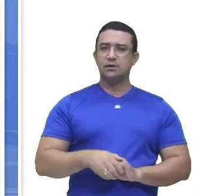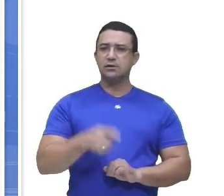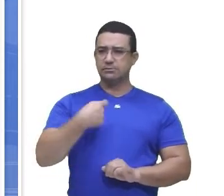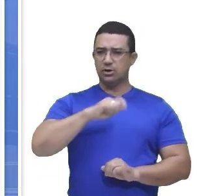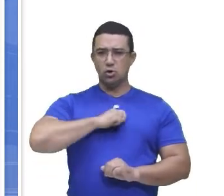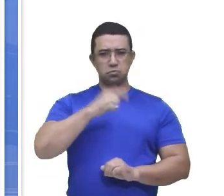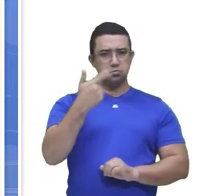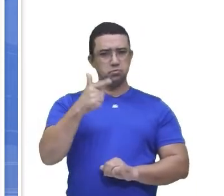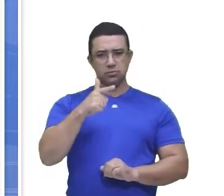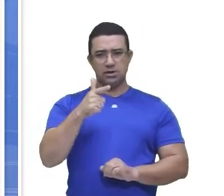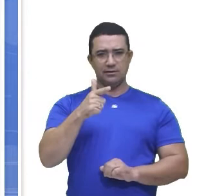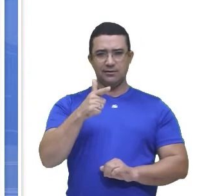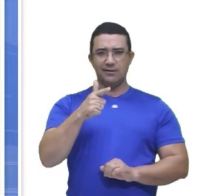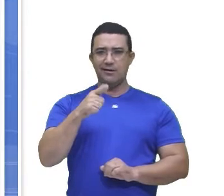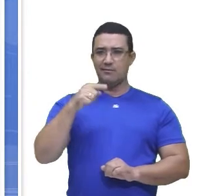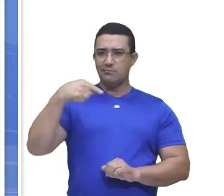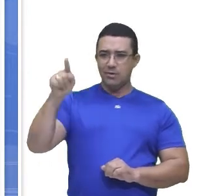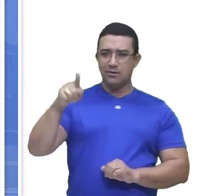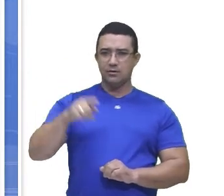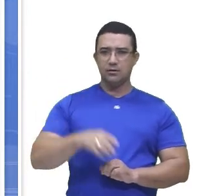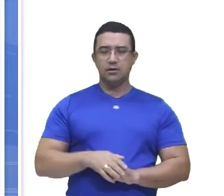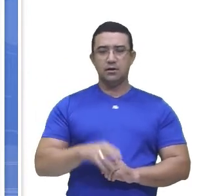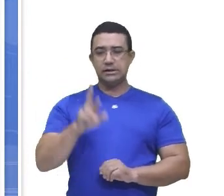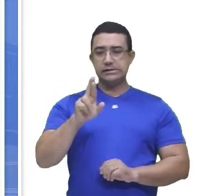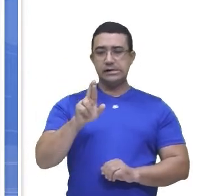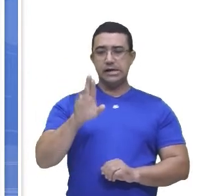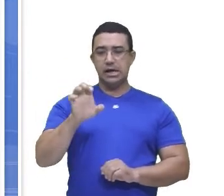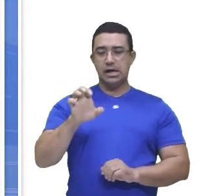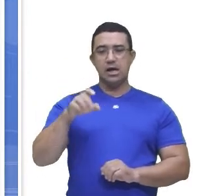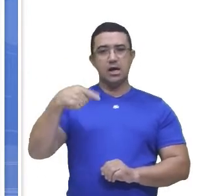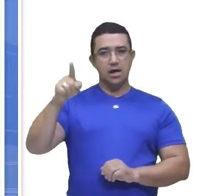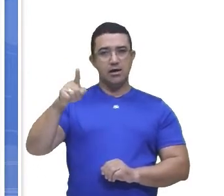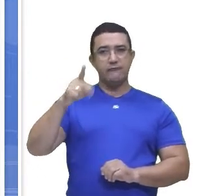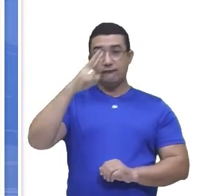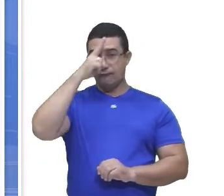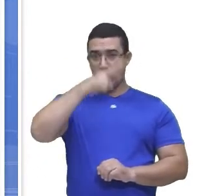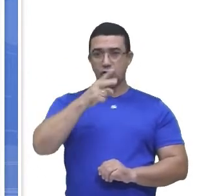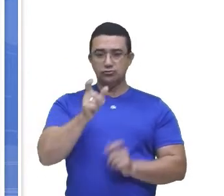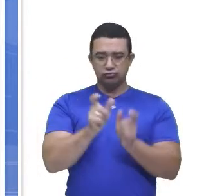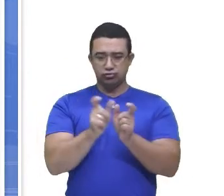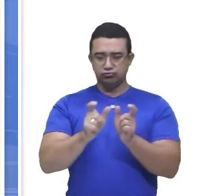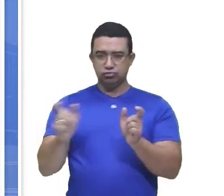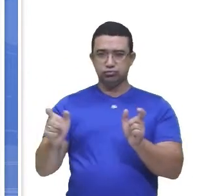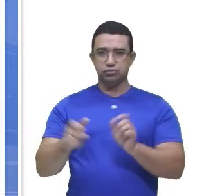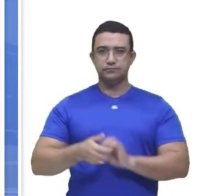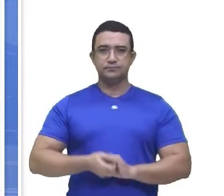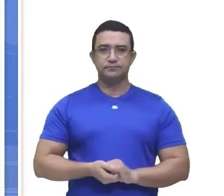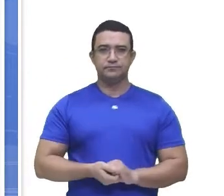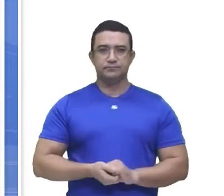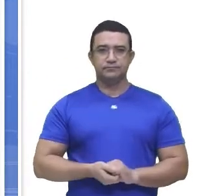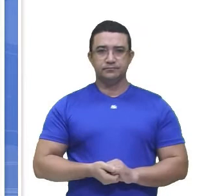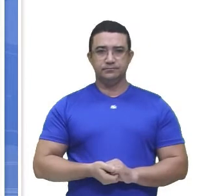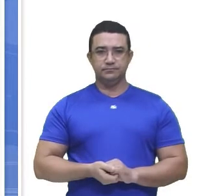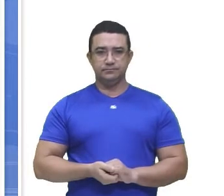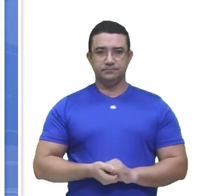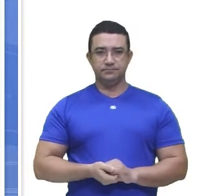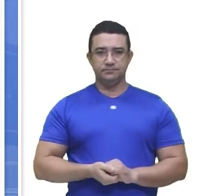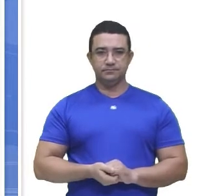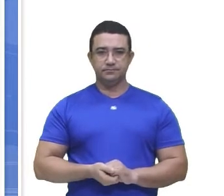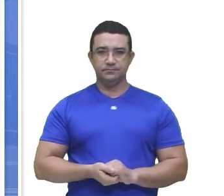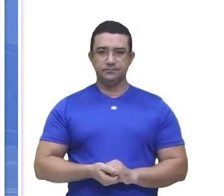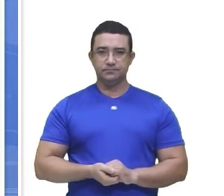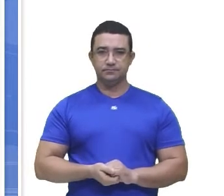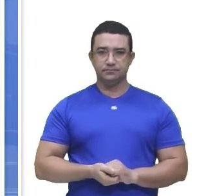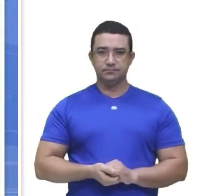tem acento e a leitura é cerebro, a tônica é re. Bom, nós vimos que em A, B, C e E, só